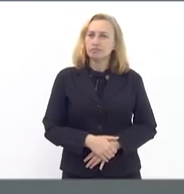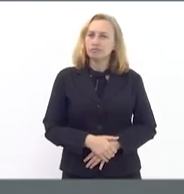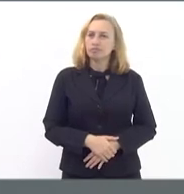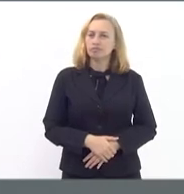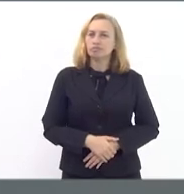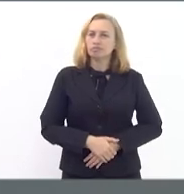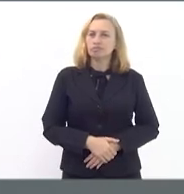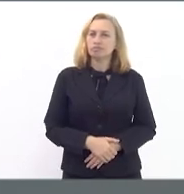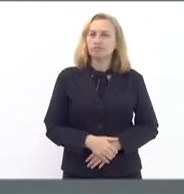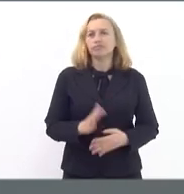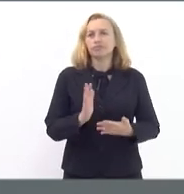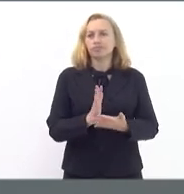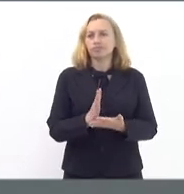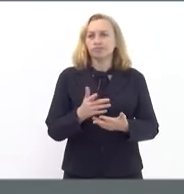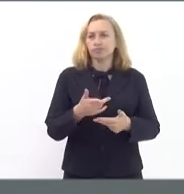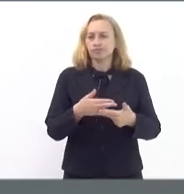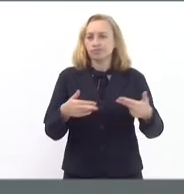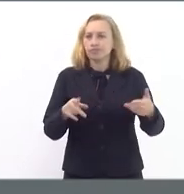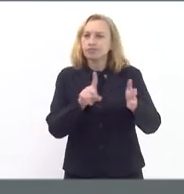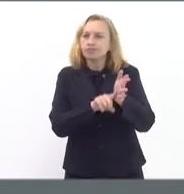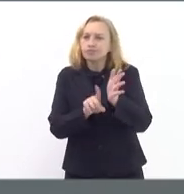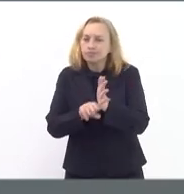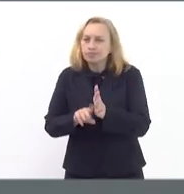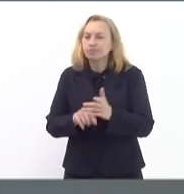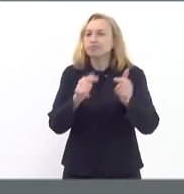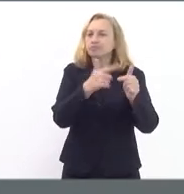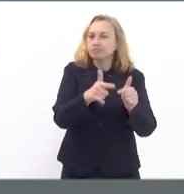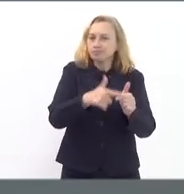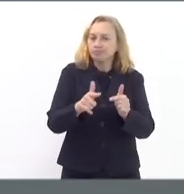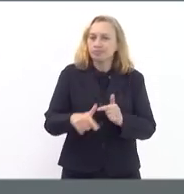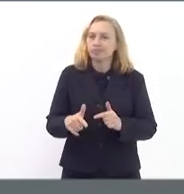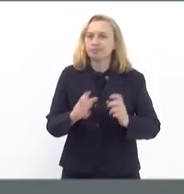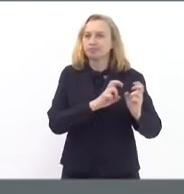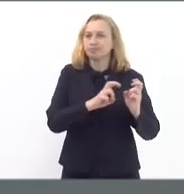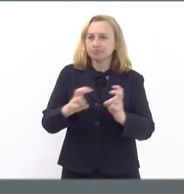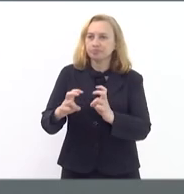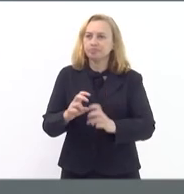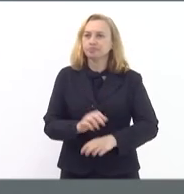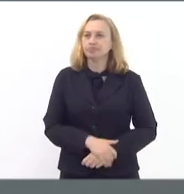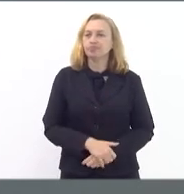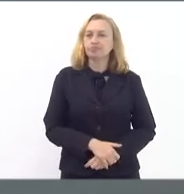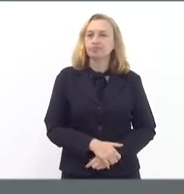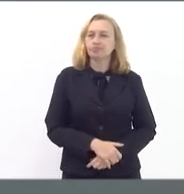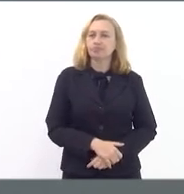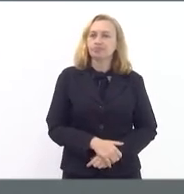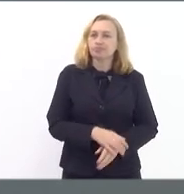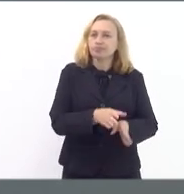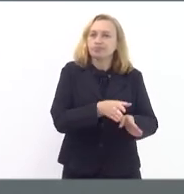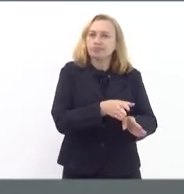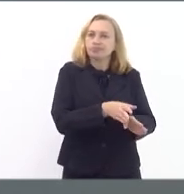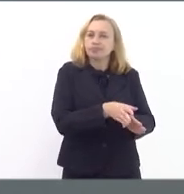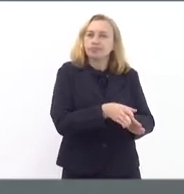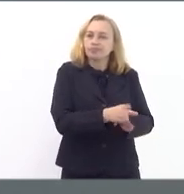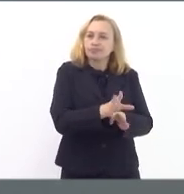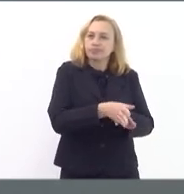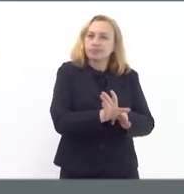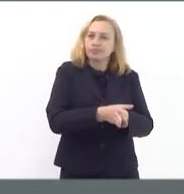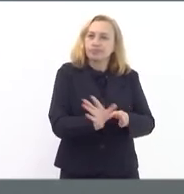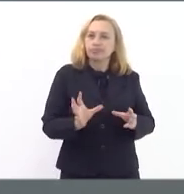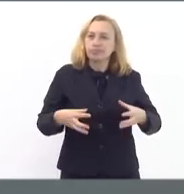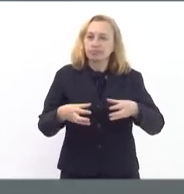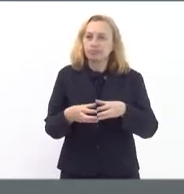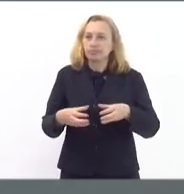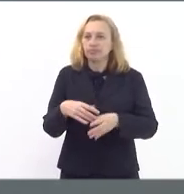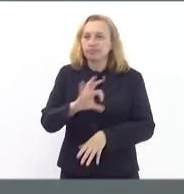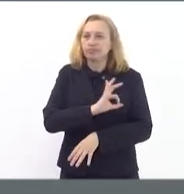comando lá e algumas coisas para diminuir esses problemas na malha Ferroviária orientar orientamos a tropa para dentro do possível